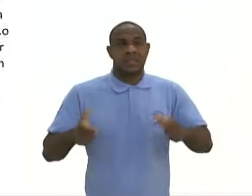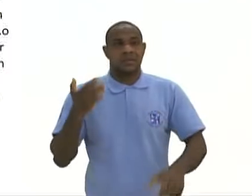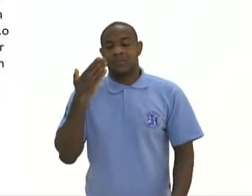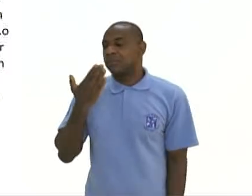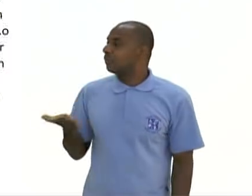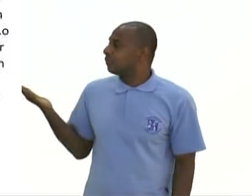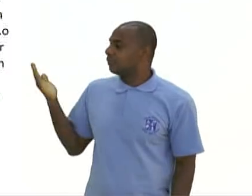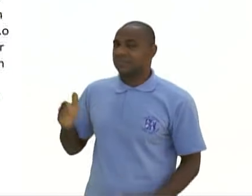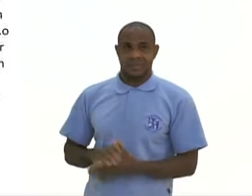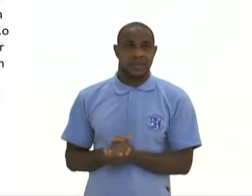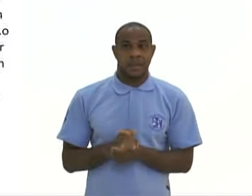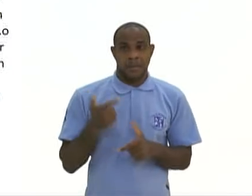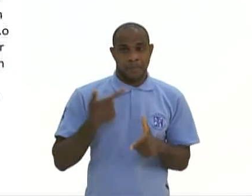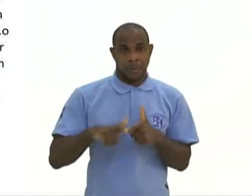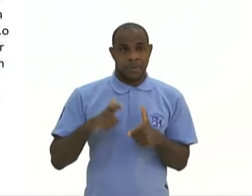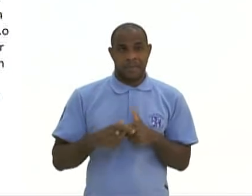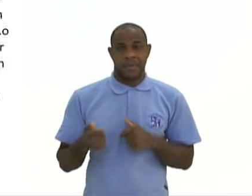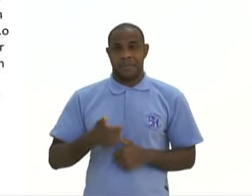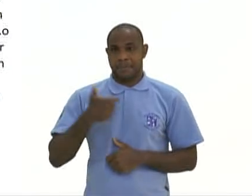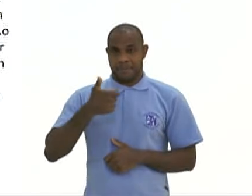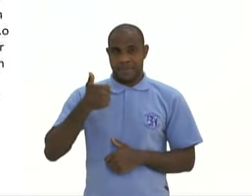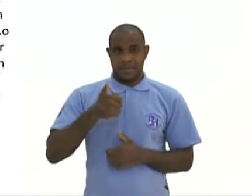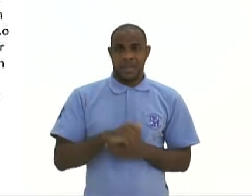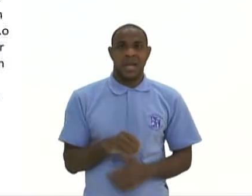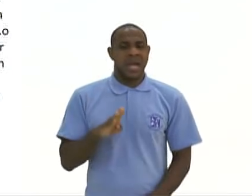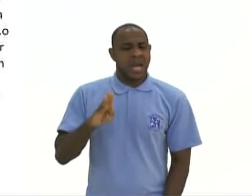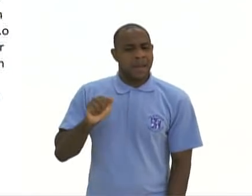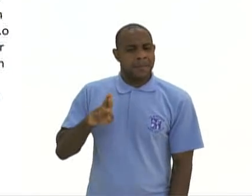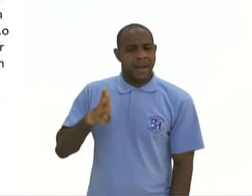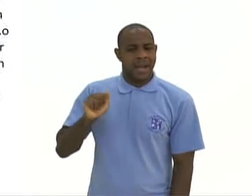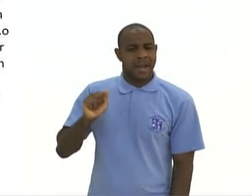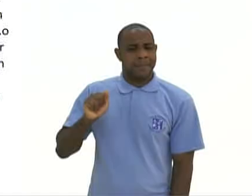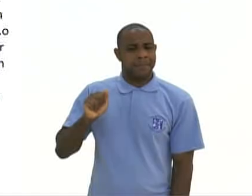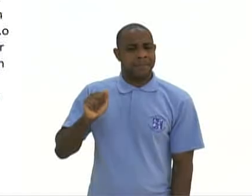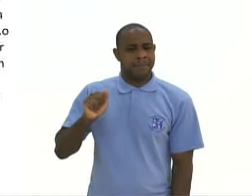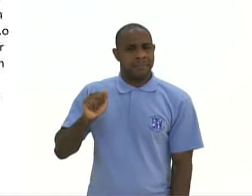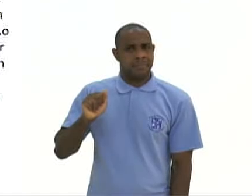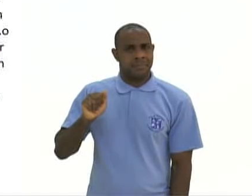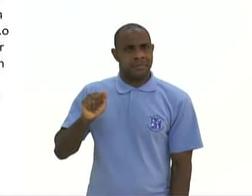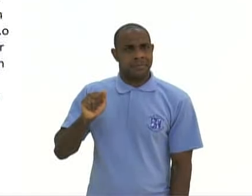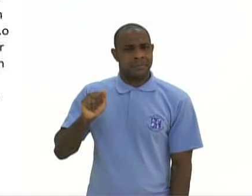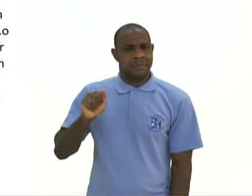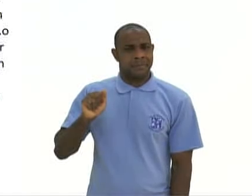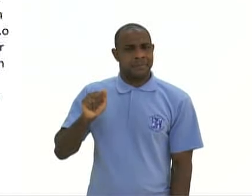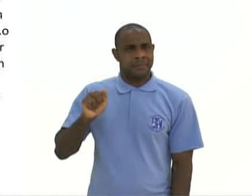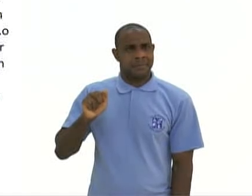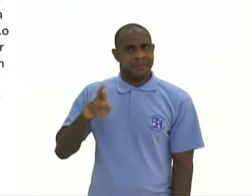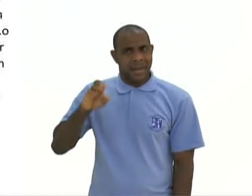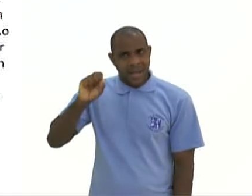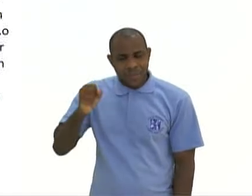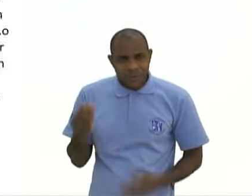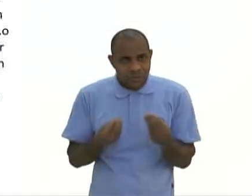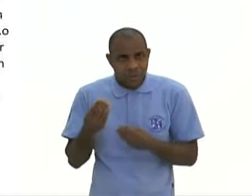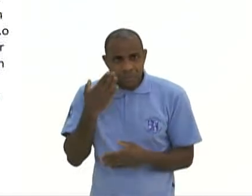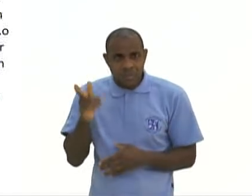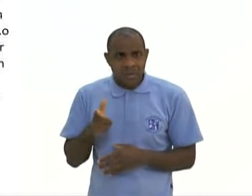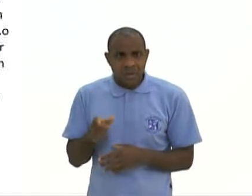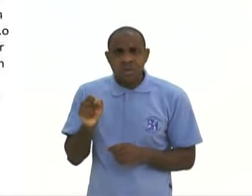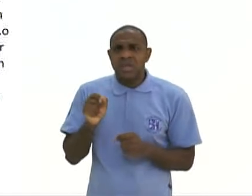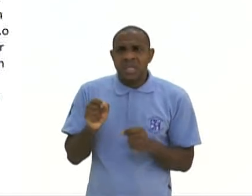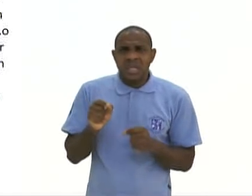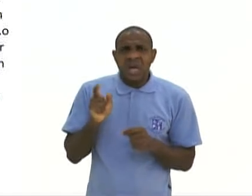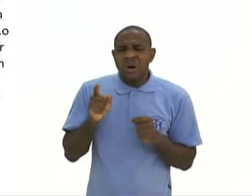Então, primeiro problema, quando se fala bárbaro. Mas quem é os bárbaros? São os marcomanos? São quados? São